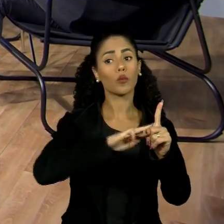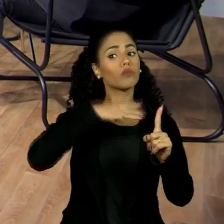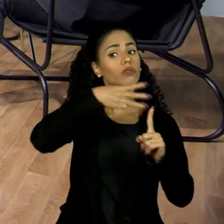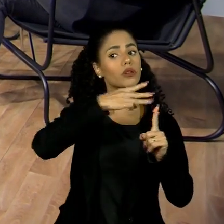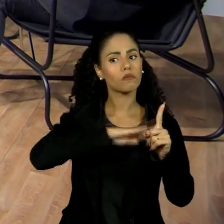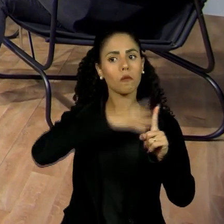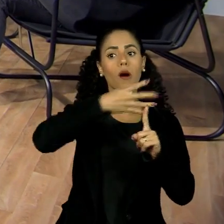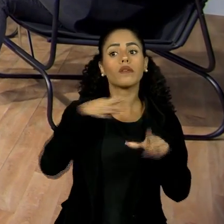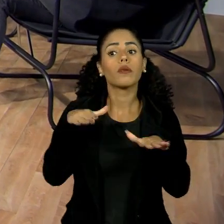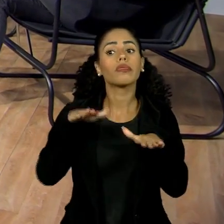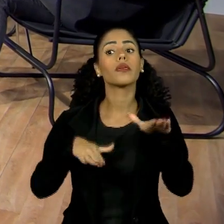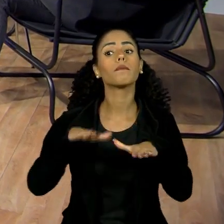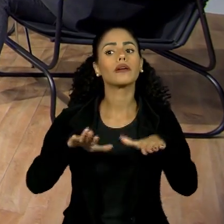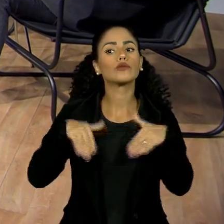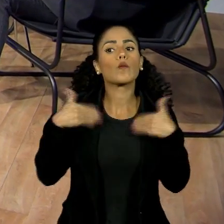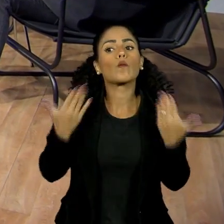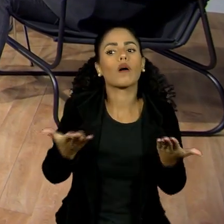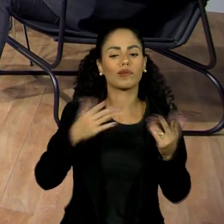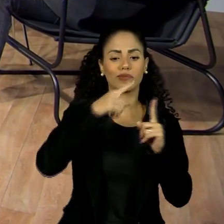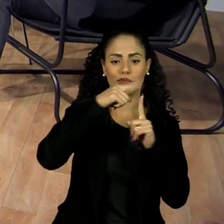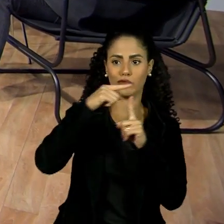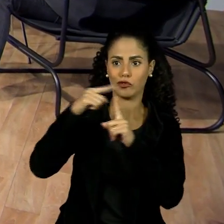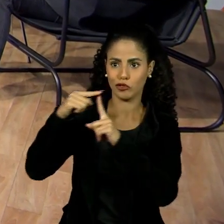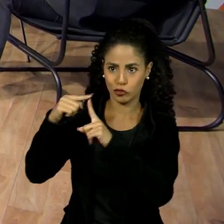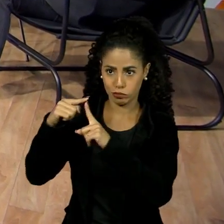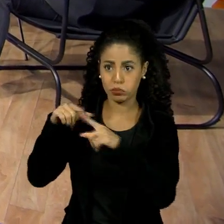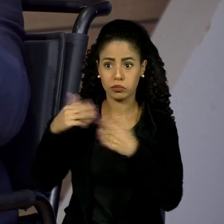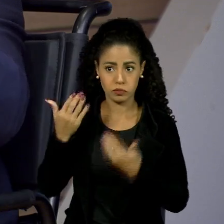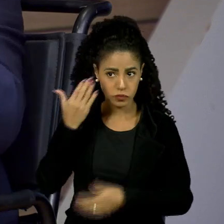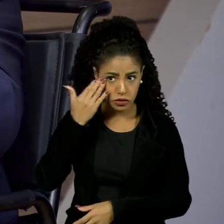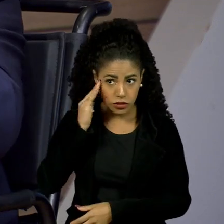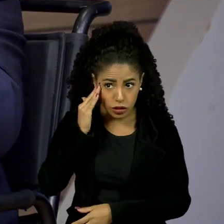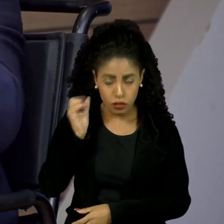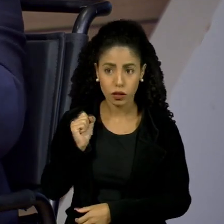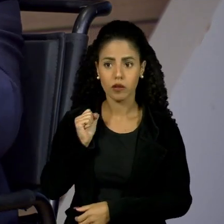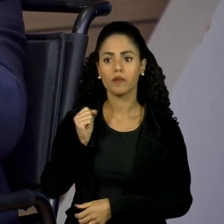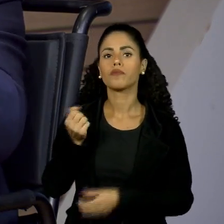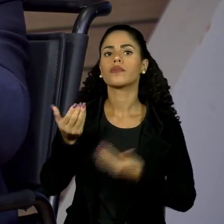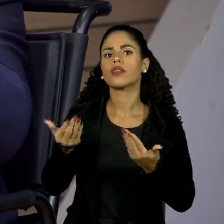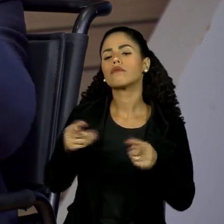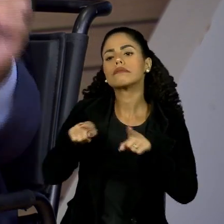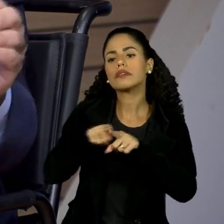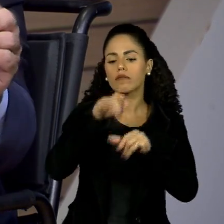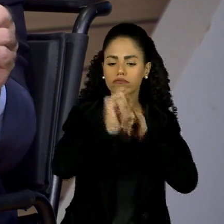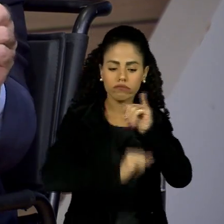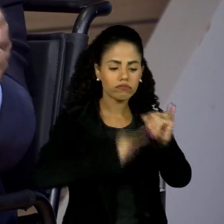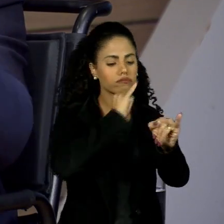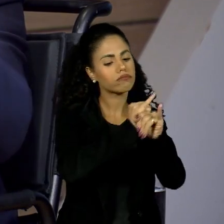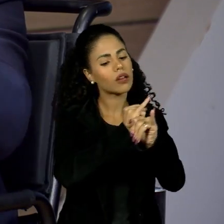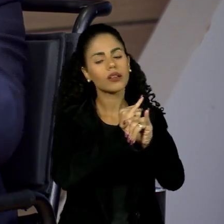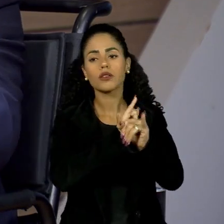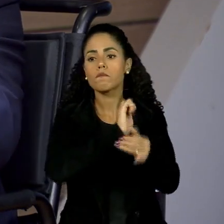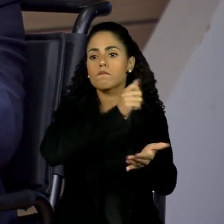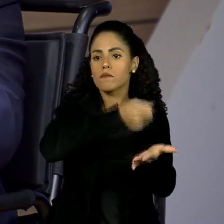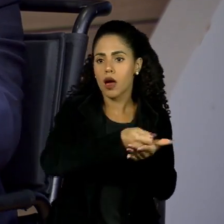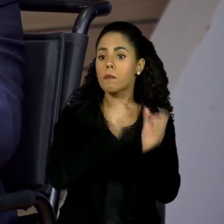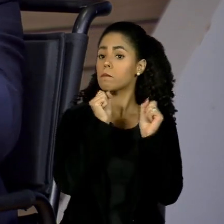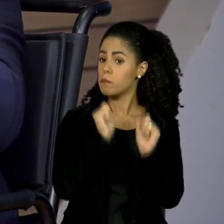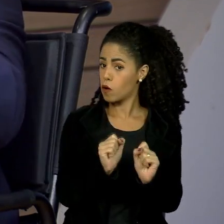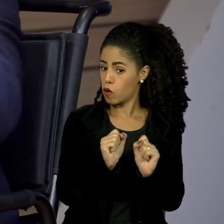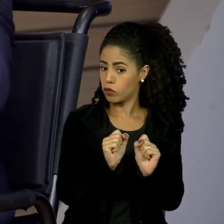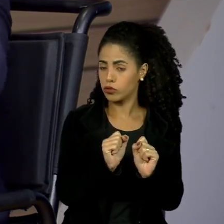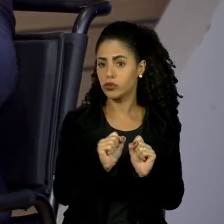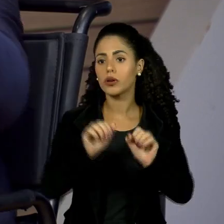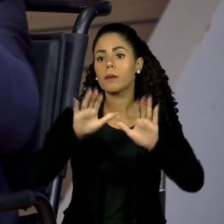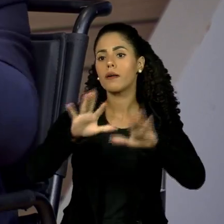1 vezes 10. Você tem que saber o multiplicador. O jogo online, ou seja, aquilo que não é aposta em evento esportivo, é permitido,